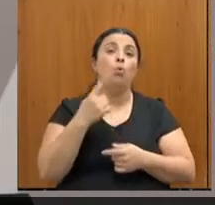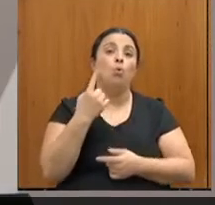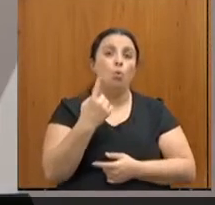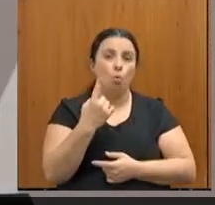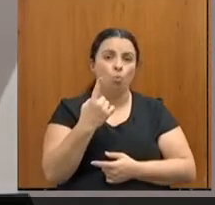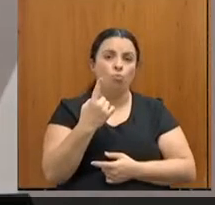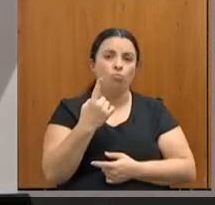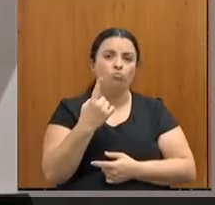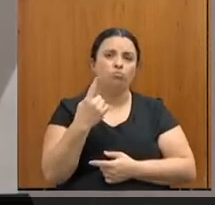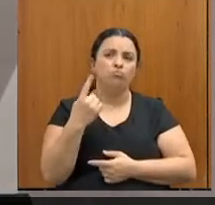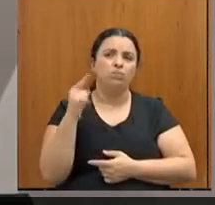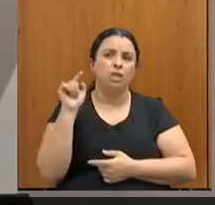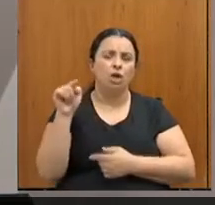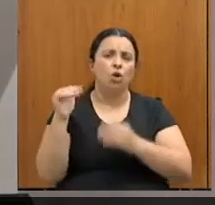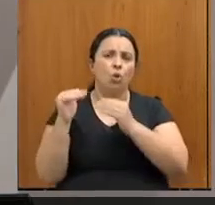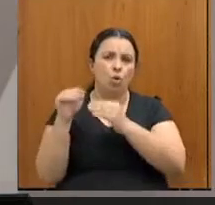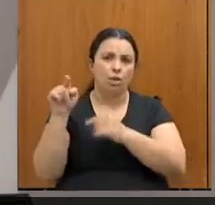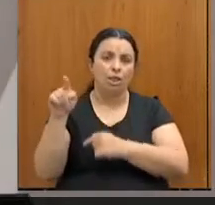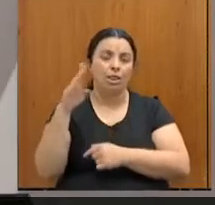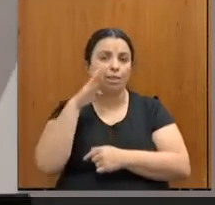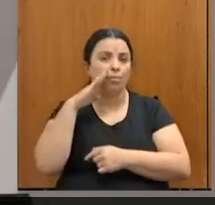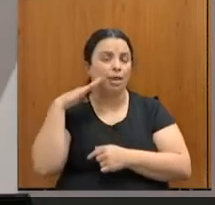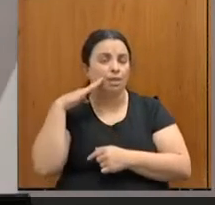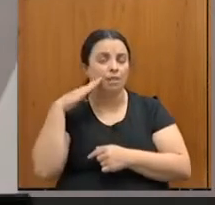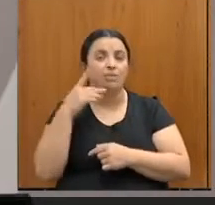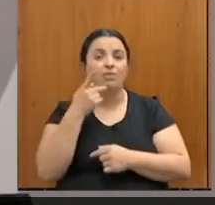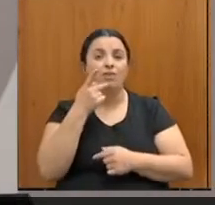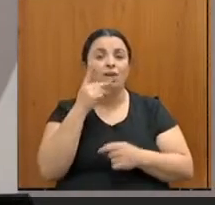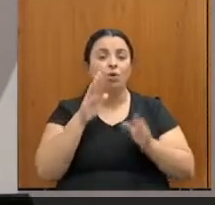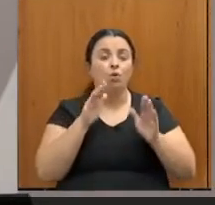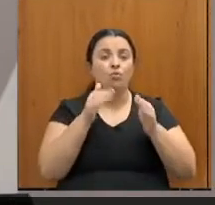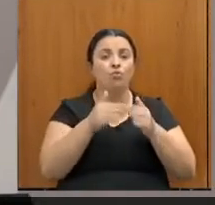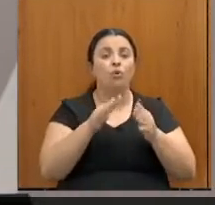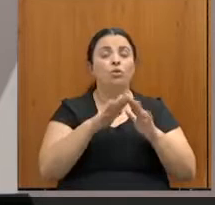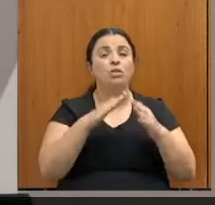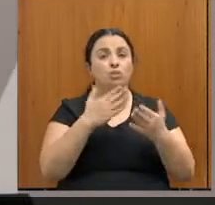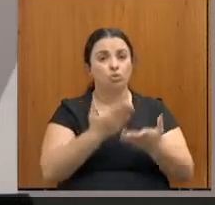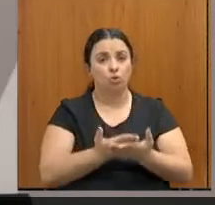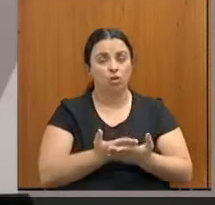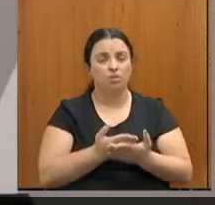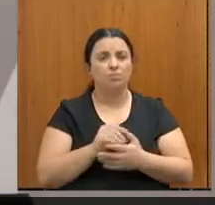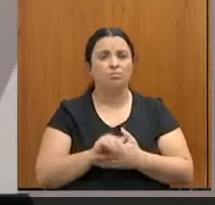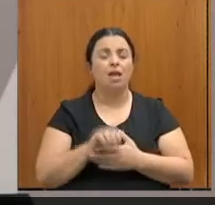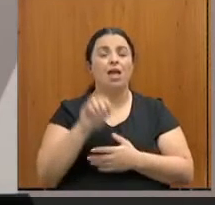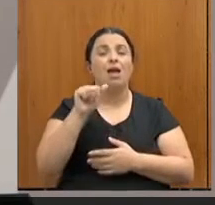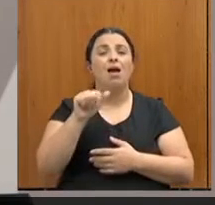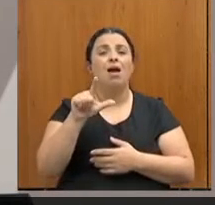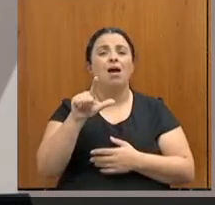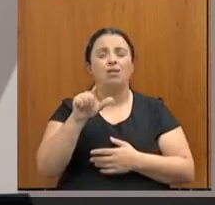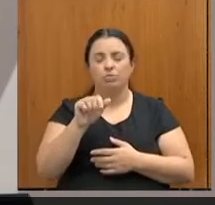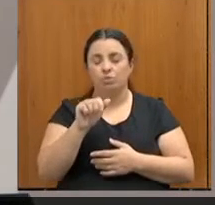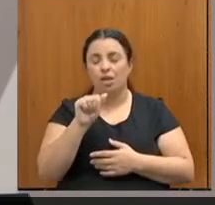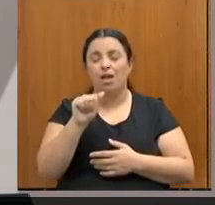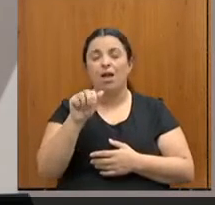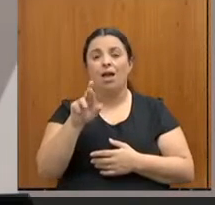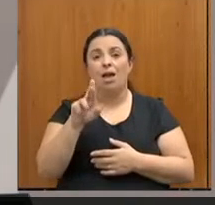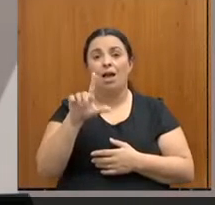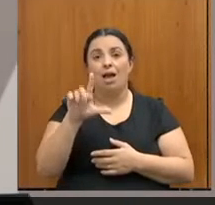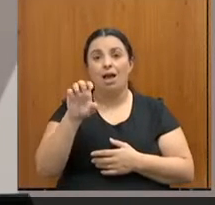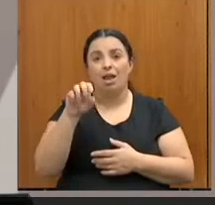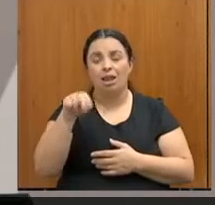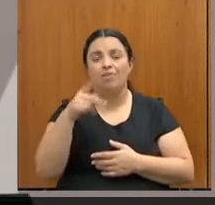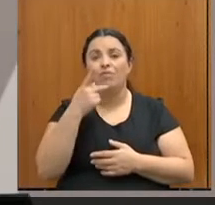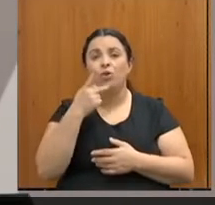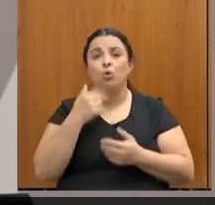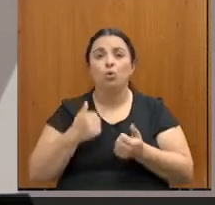foi dito aqui só me engano do deputado Arlen Santiago do apoio suporte que a Cemig